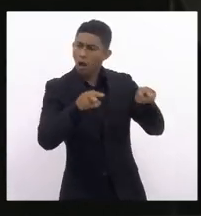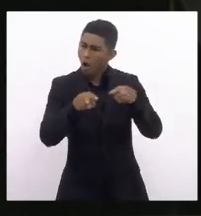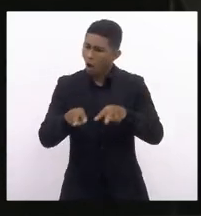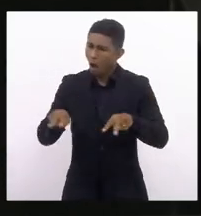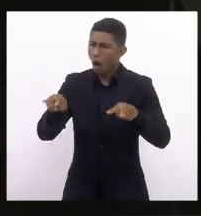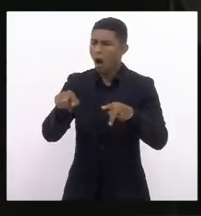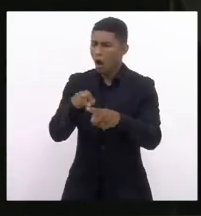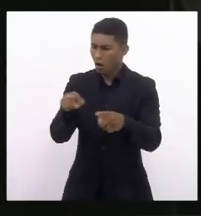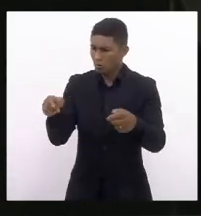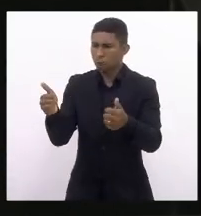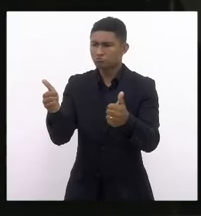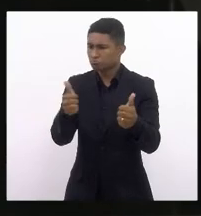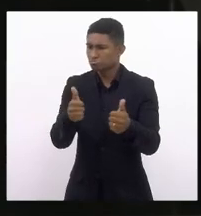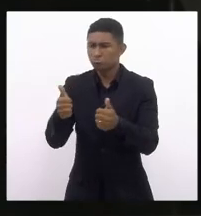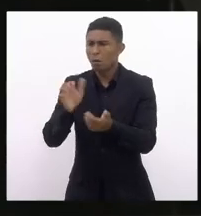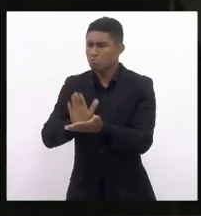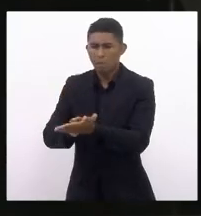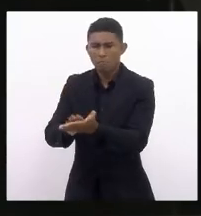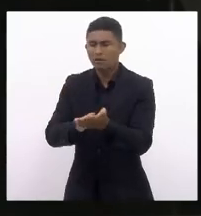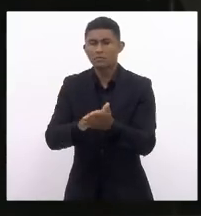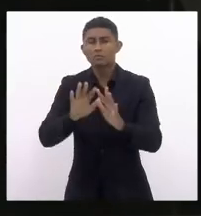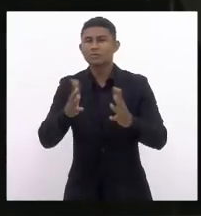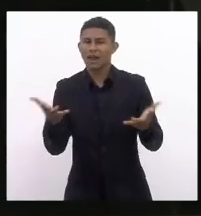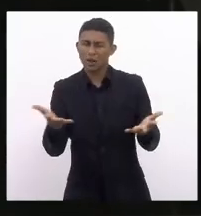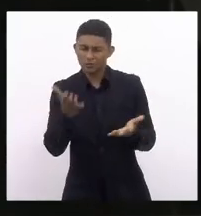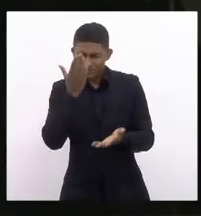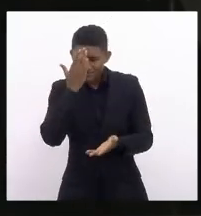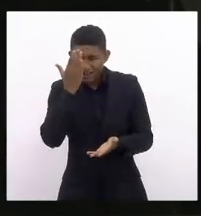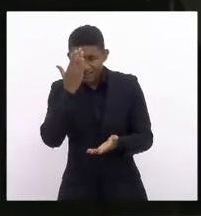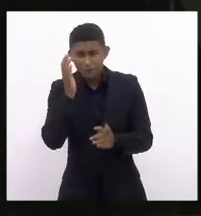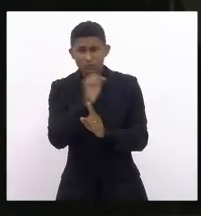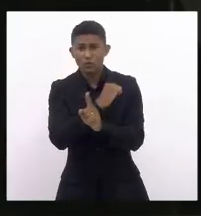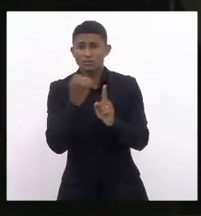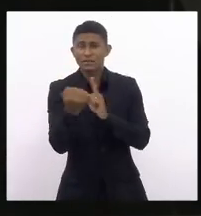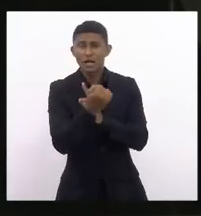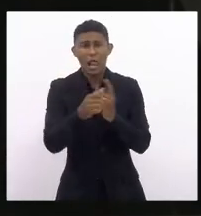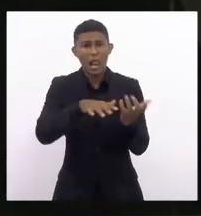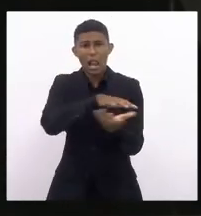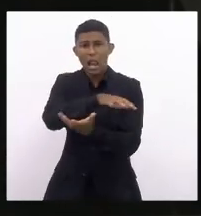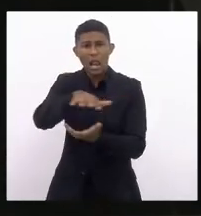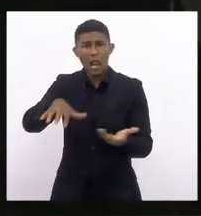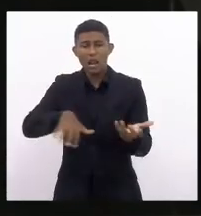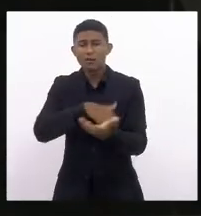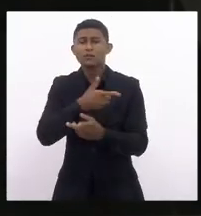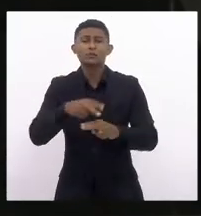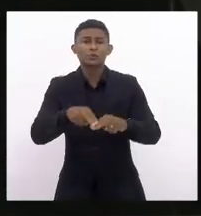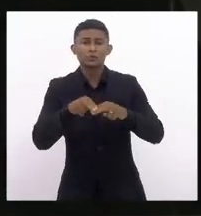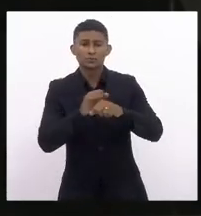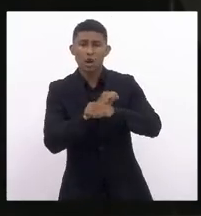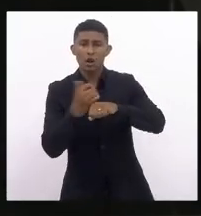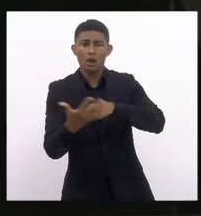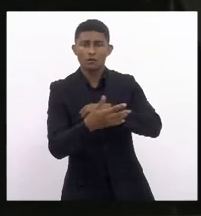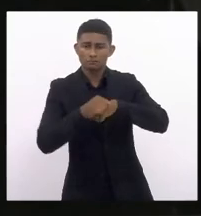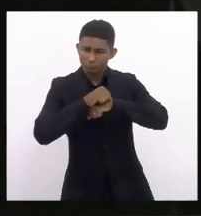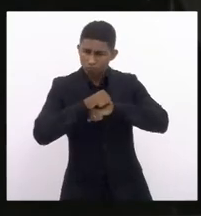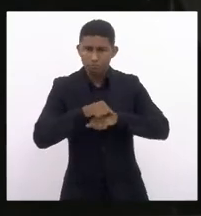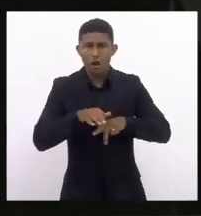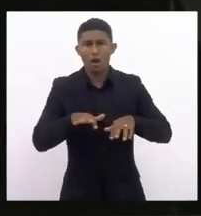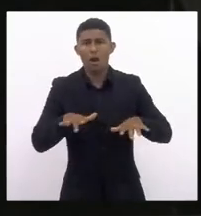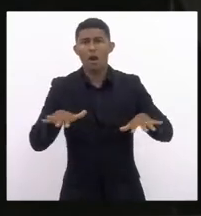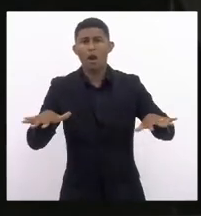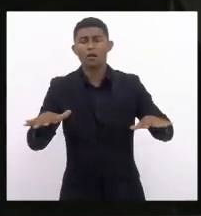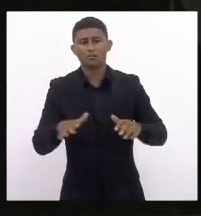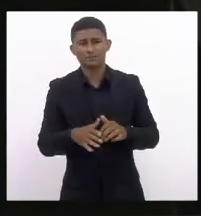trabalhadores, nesse momento de caos social, nesse momento de pandemia, nesse momento